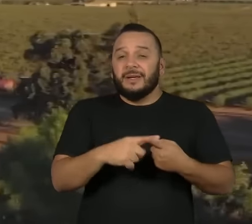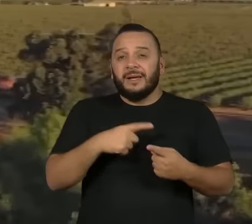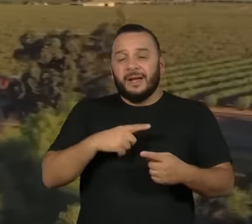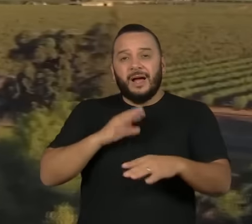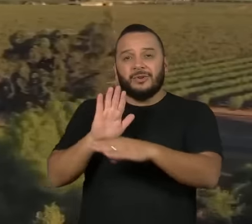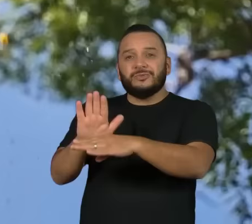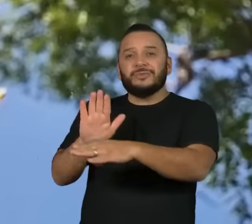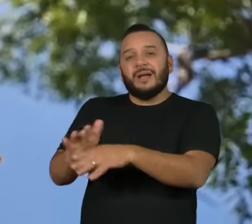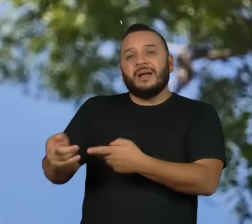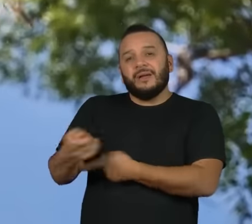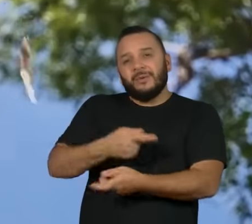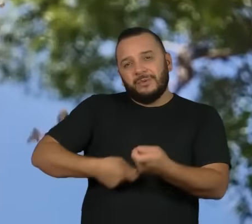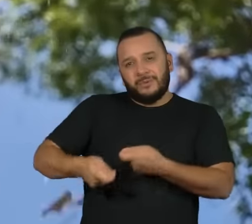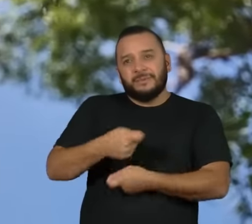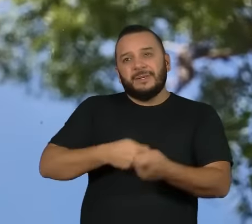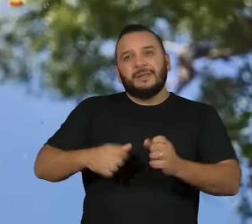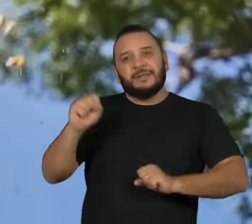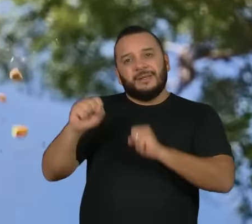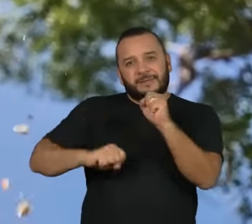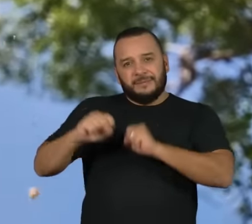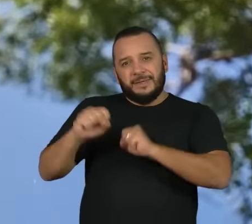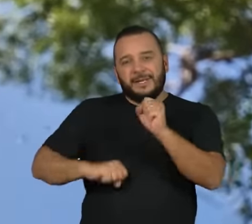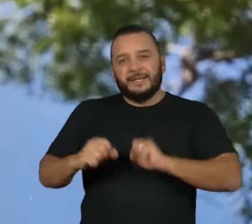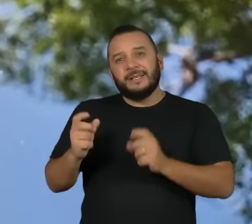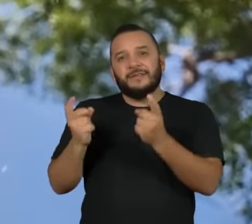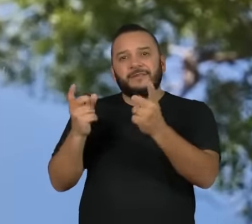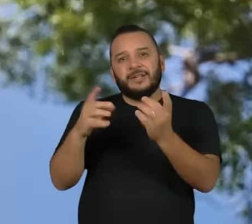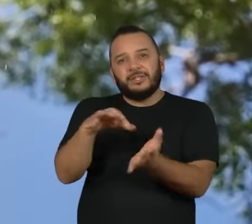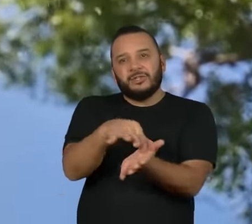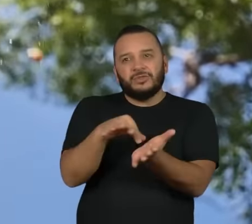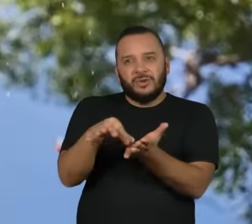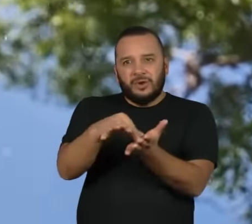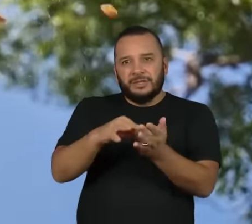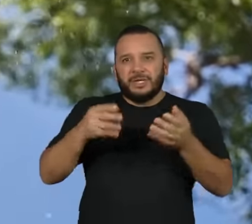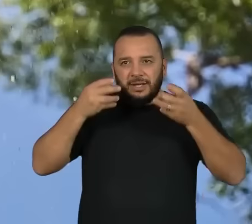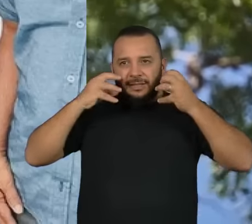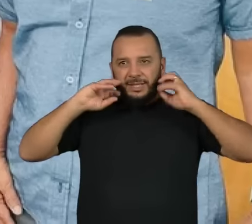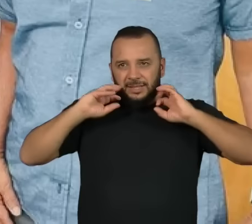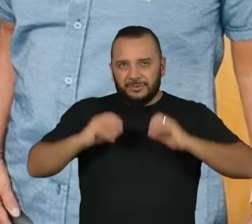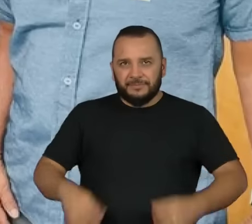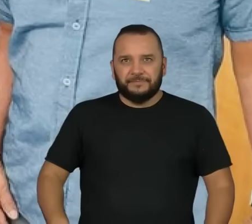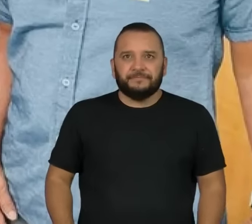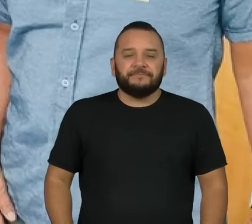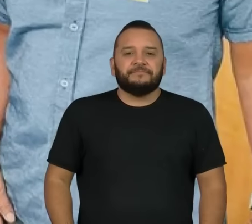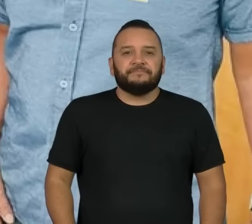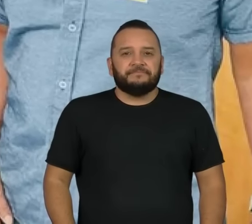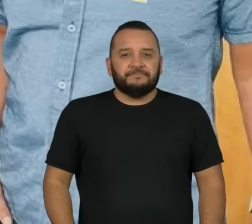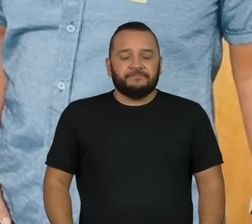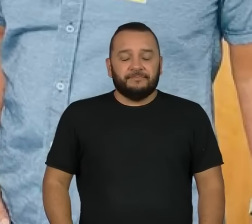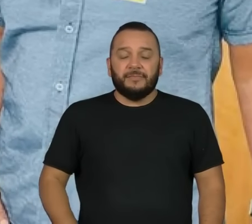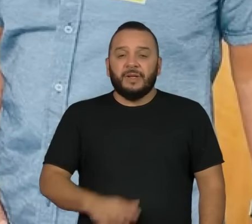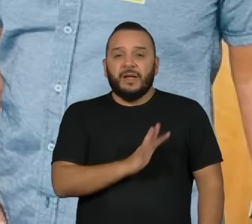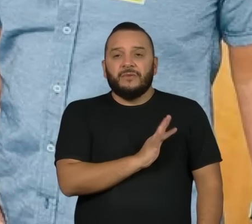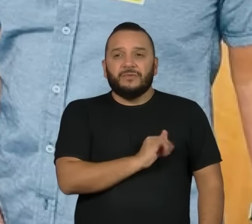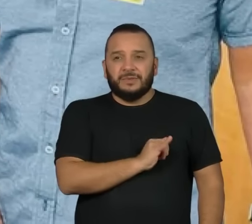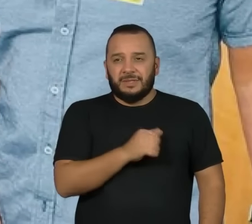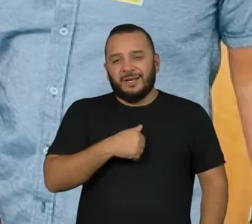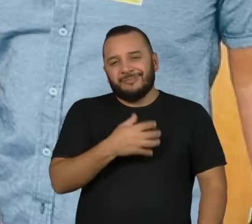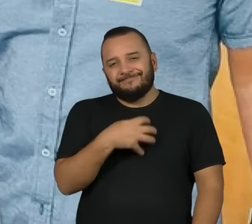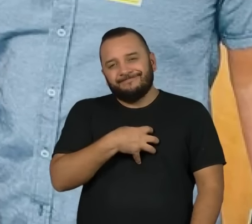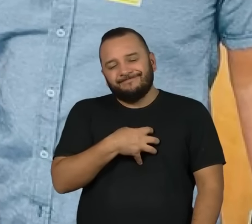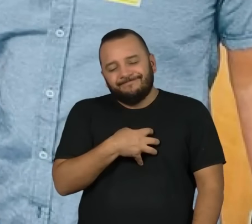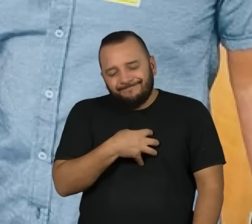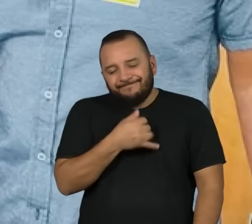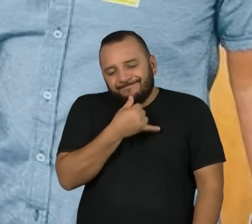interesses econômicos das grandes exportadoras de soja e milho. A FUNAI lamenta a morte do